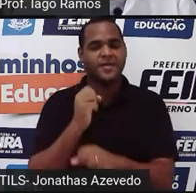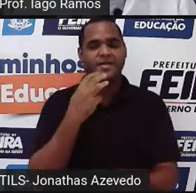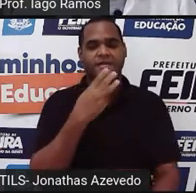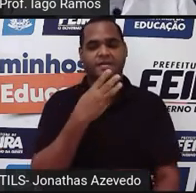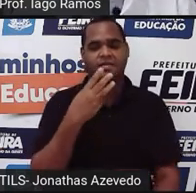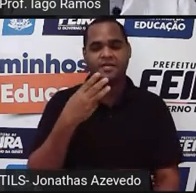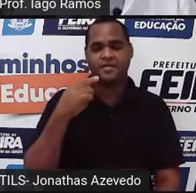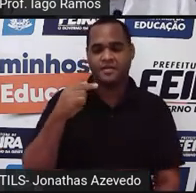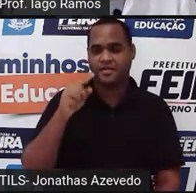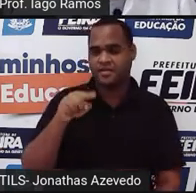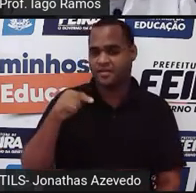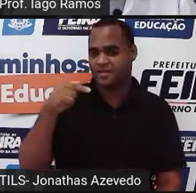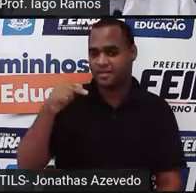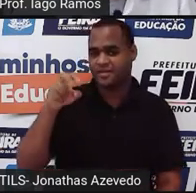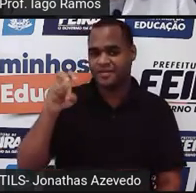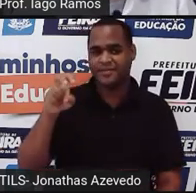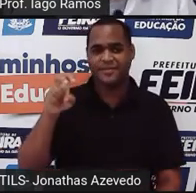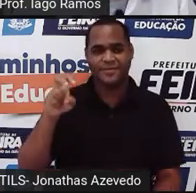pontinha